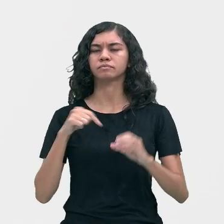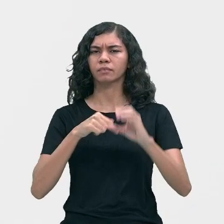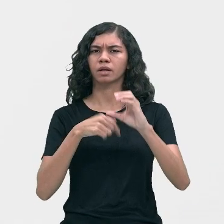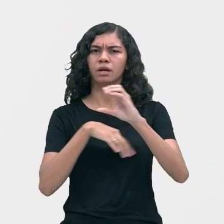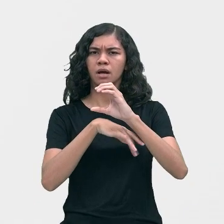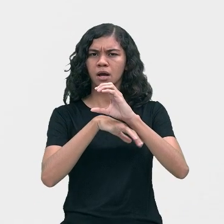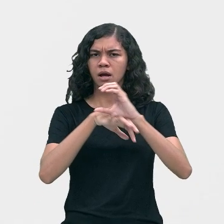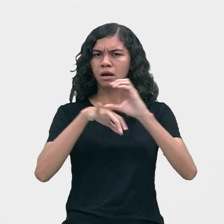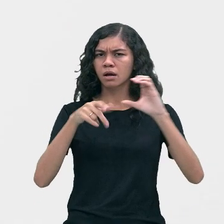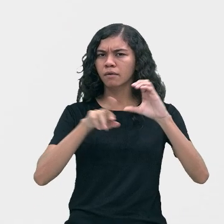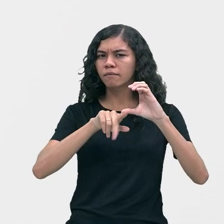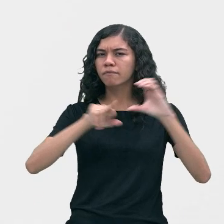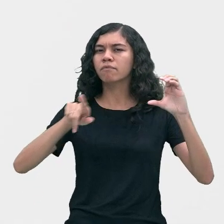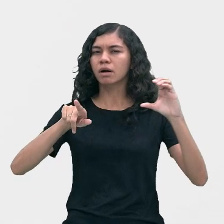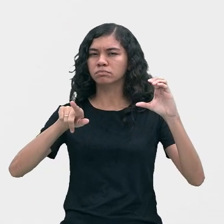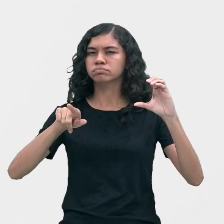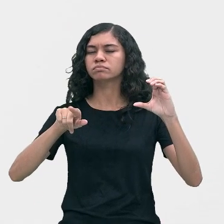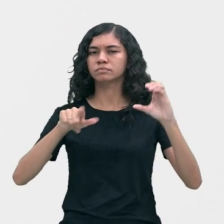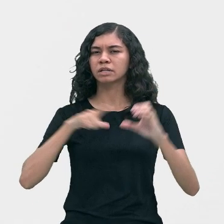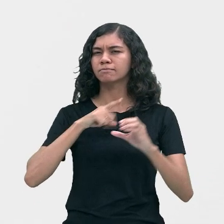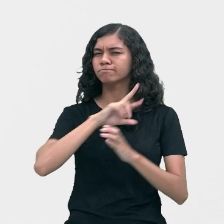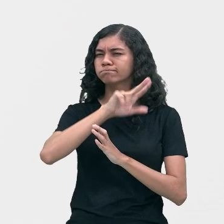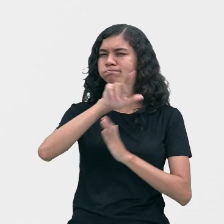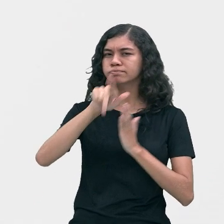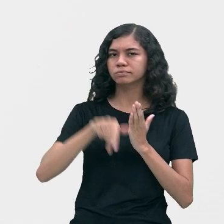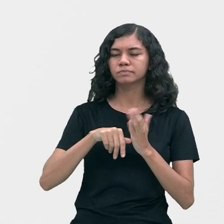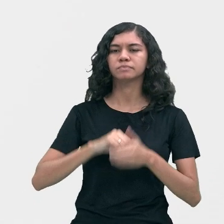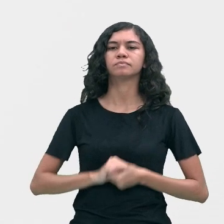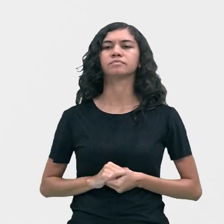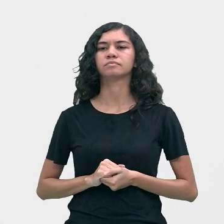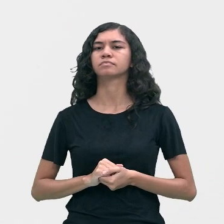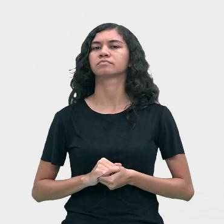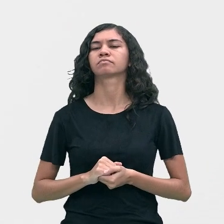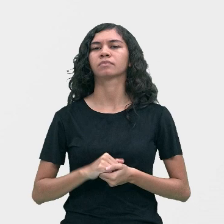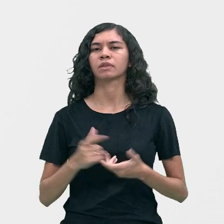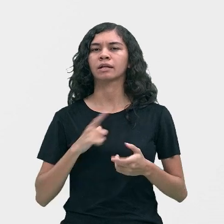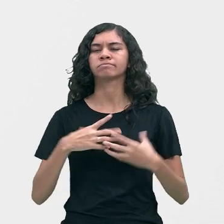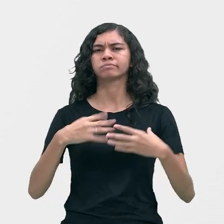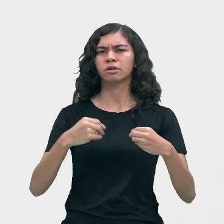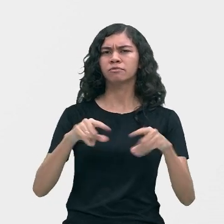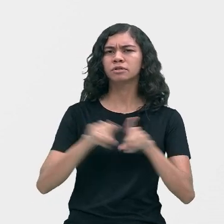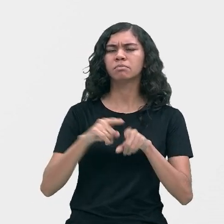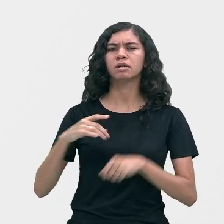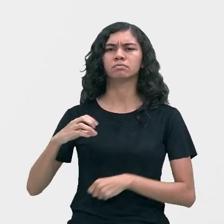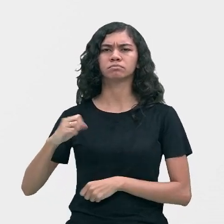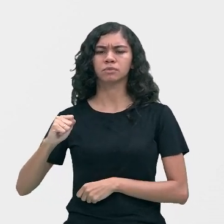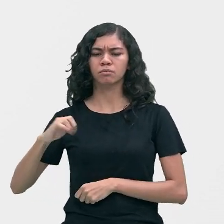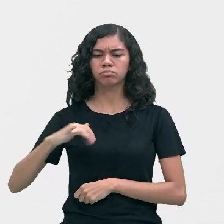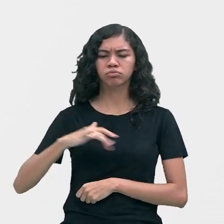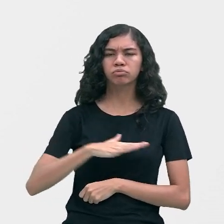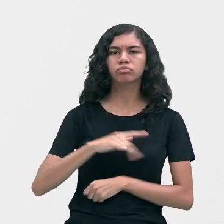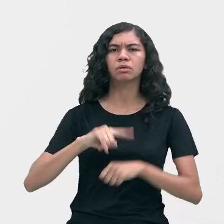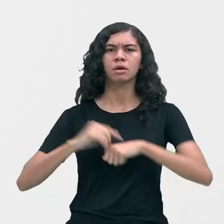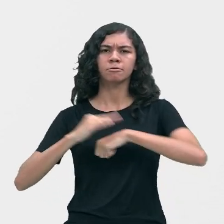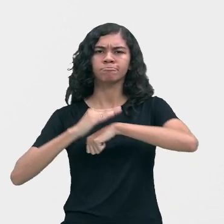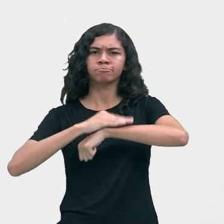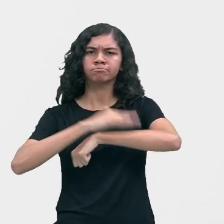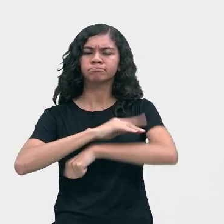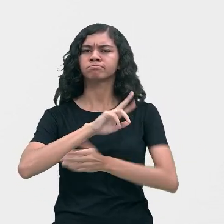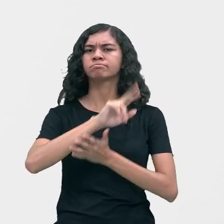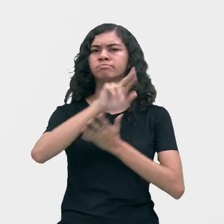é extremamente rica. Então, a gente vai encontrar mamíferos, répteis, anfíbios, vamos